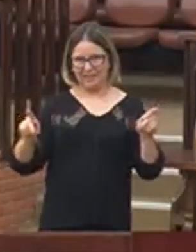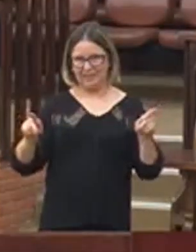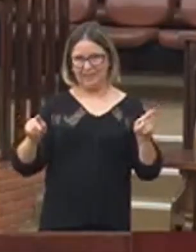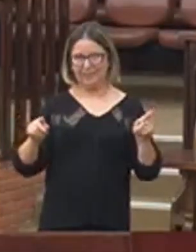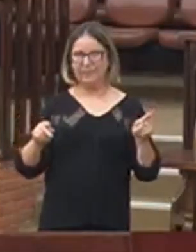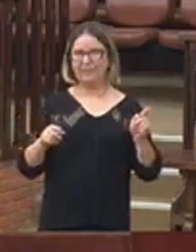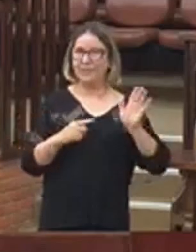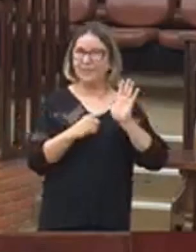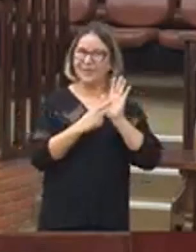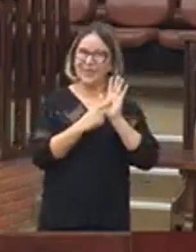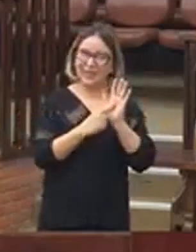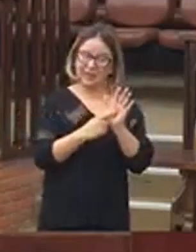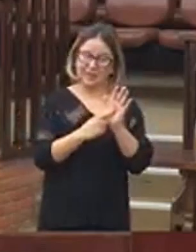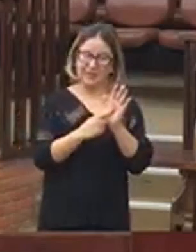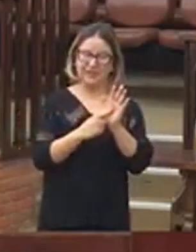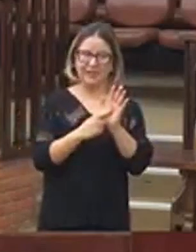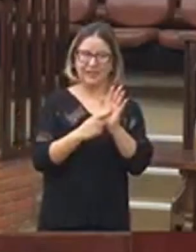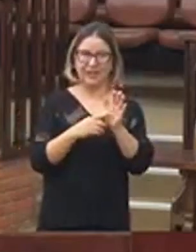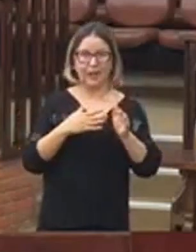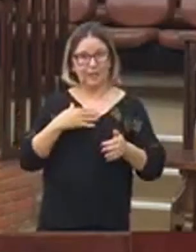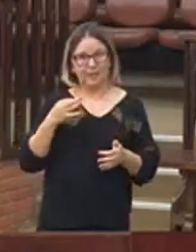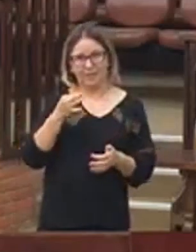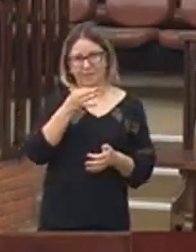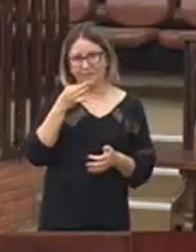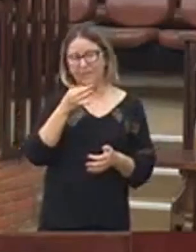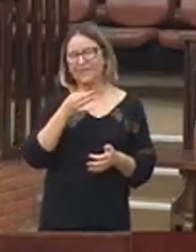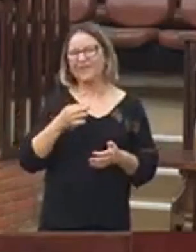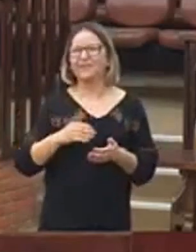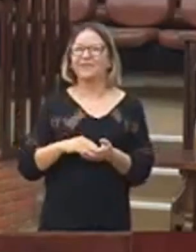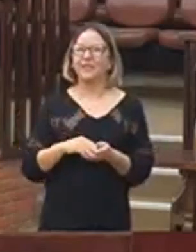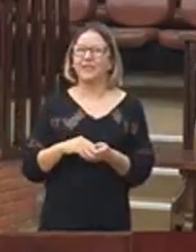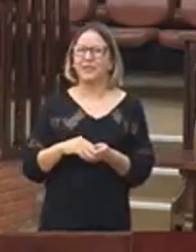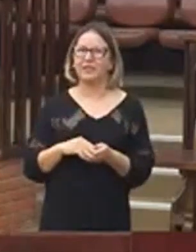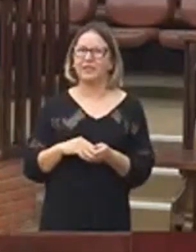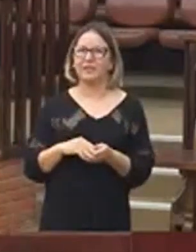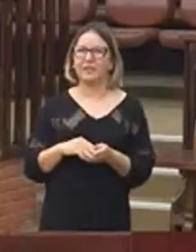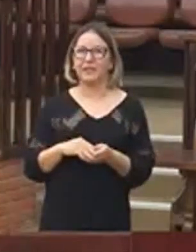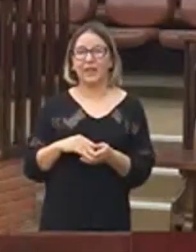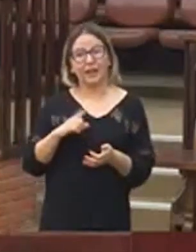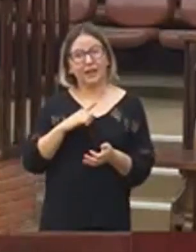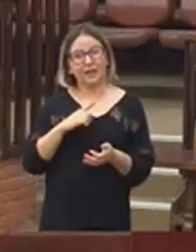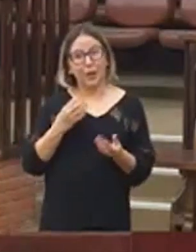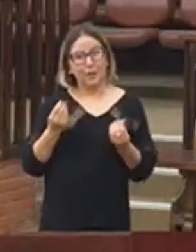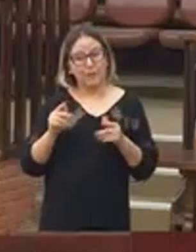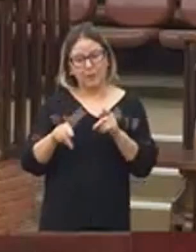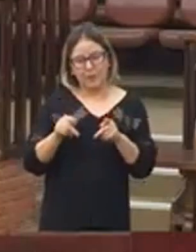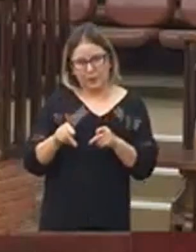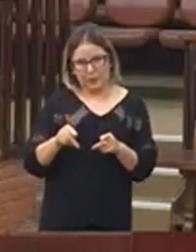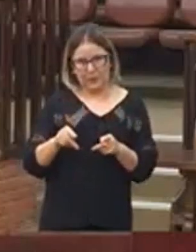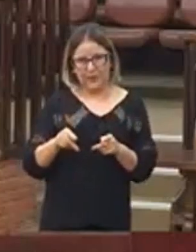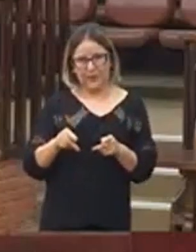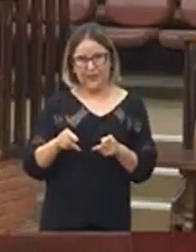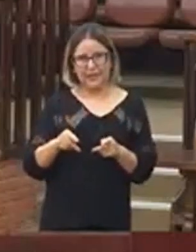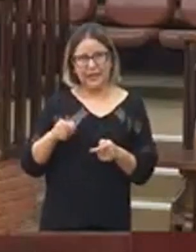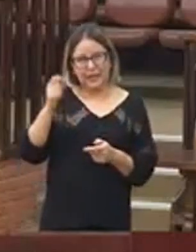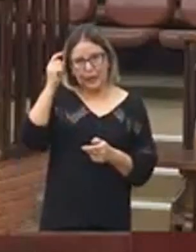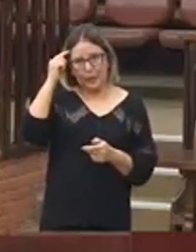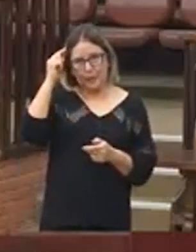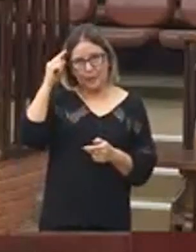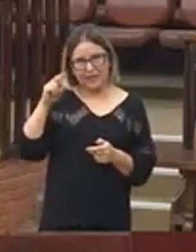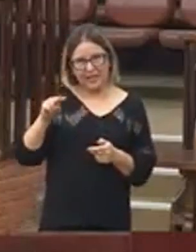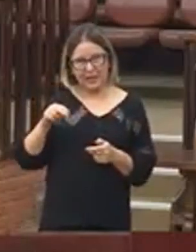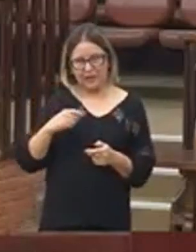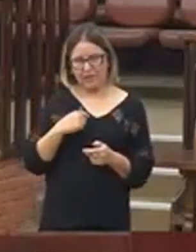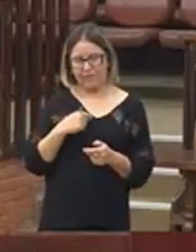representam, a meu ver, e tem muita gente que pensa assim, além de serem